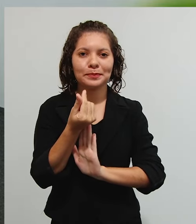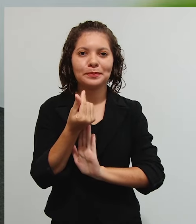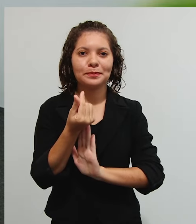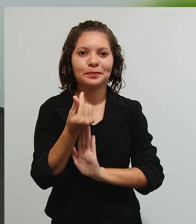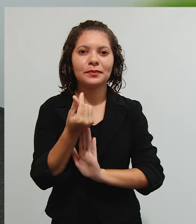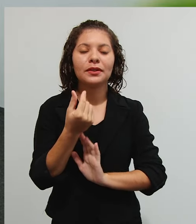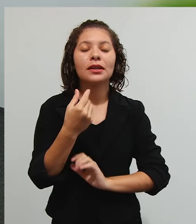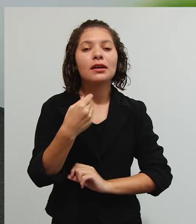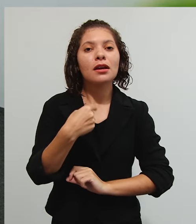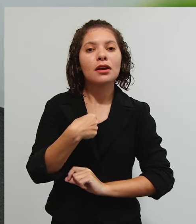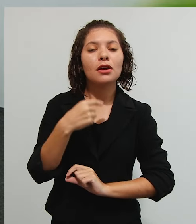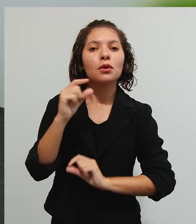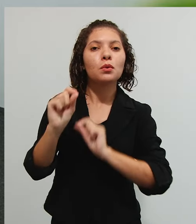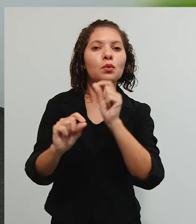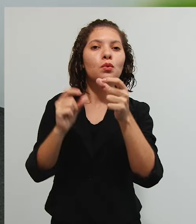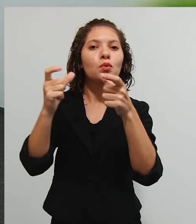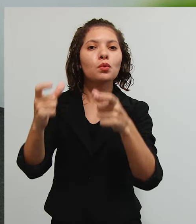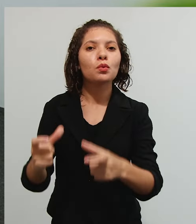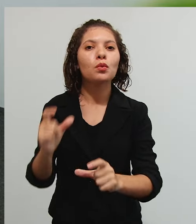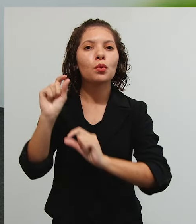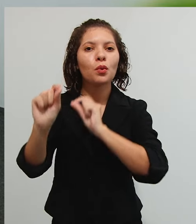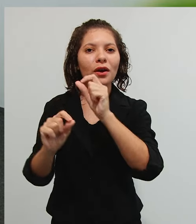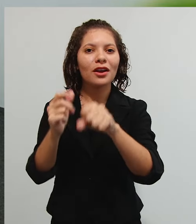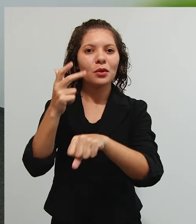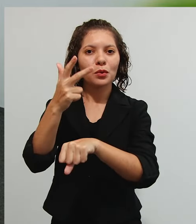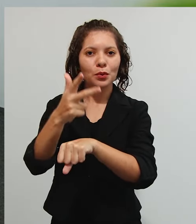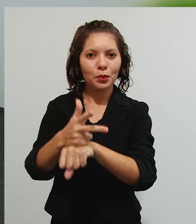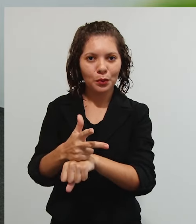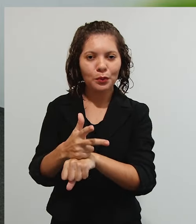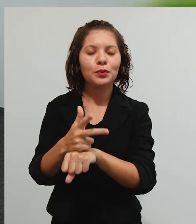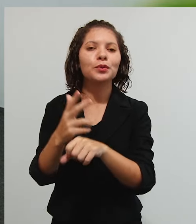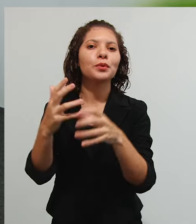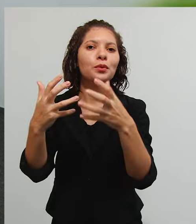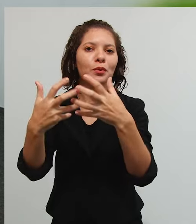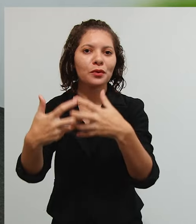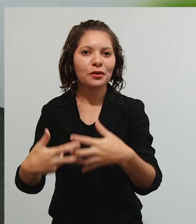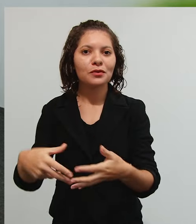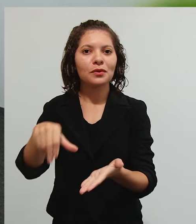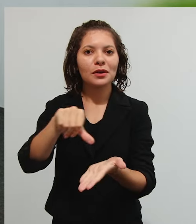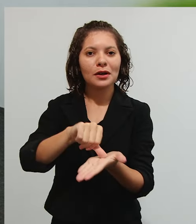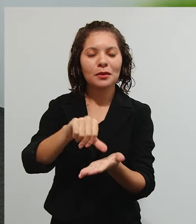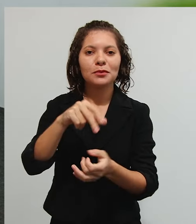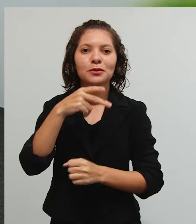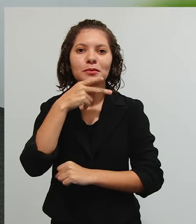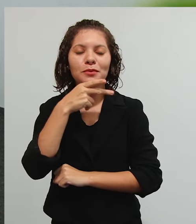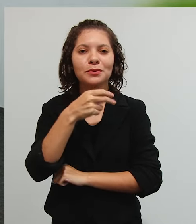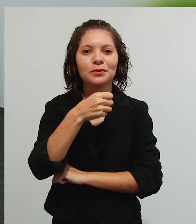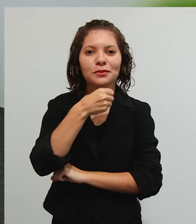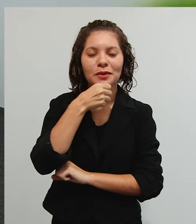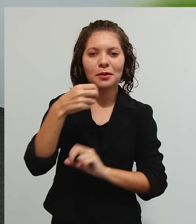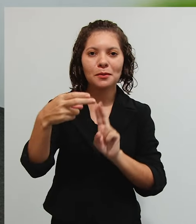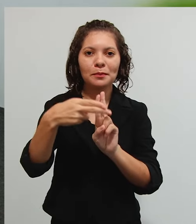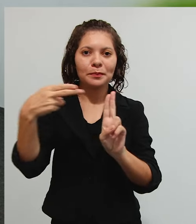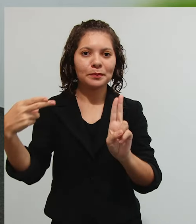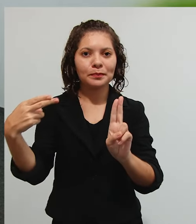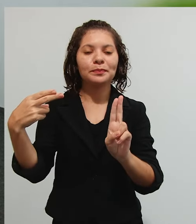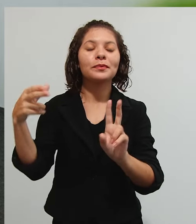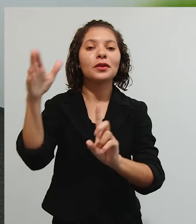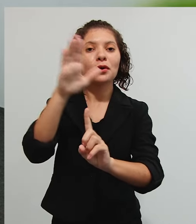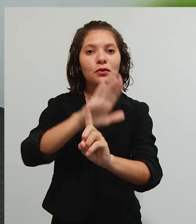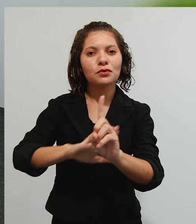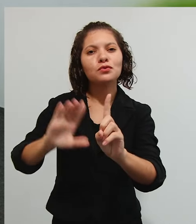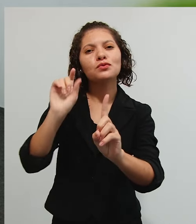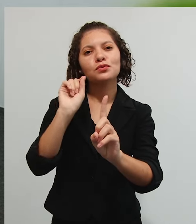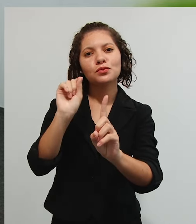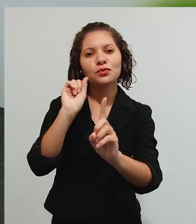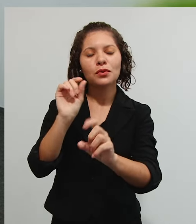e Orçamentária. Eu estou aqui no estúdio de gravação do IFRO Campus Porto Velho, Zona Norte.